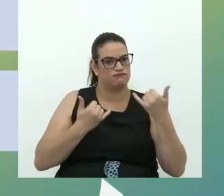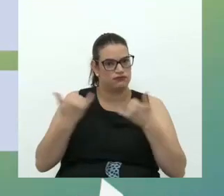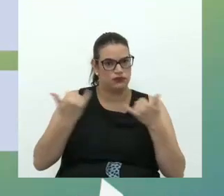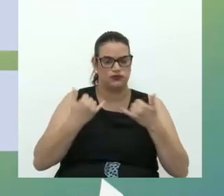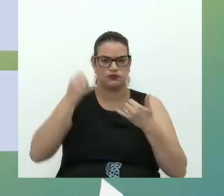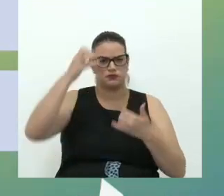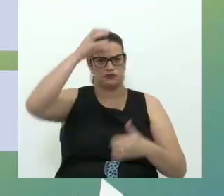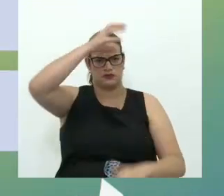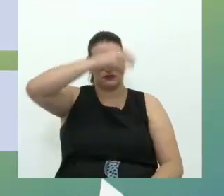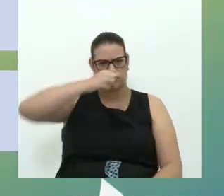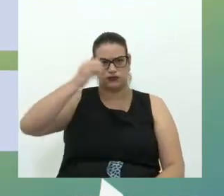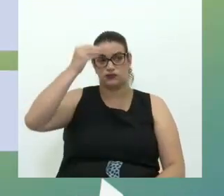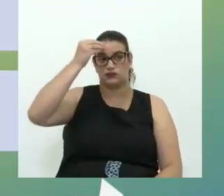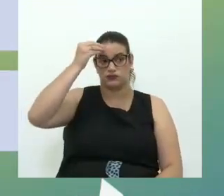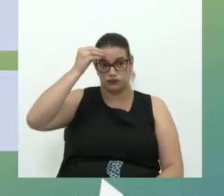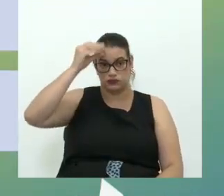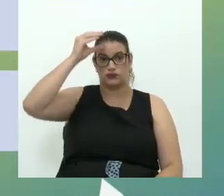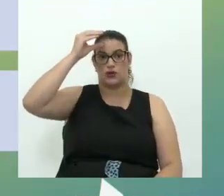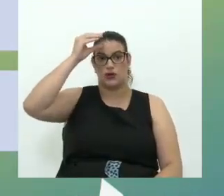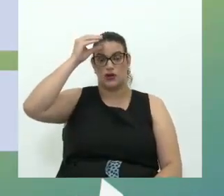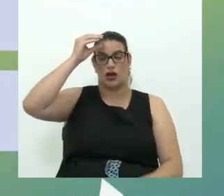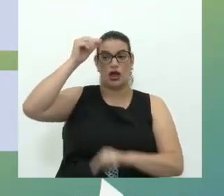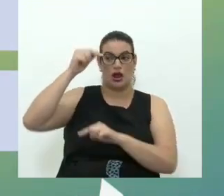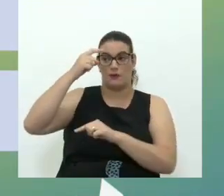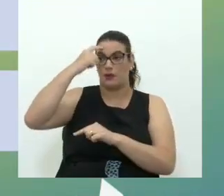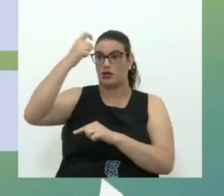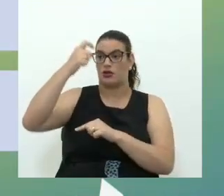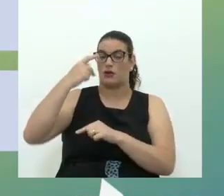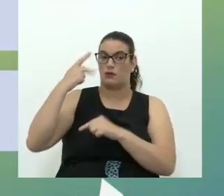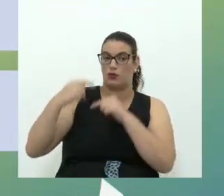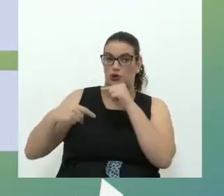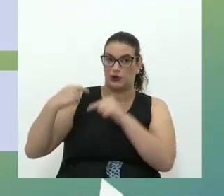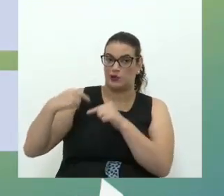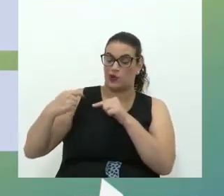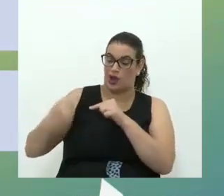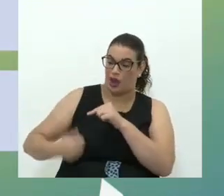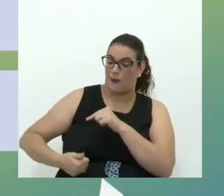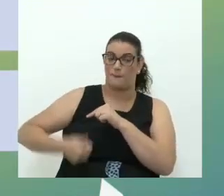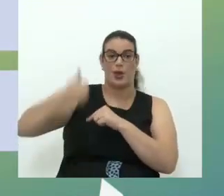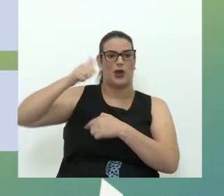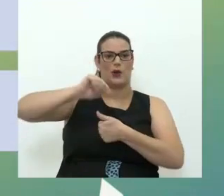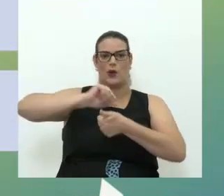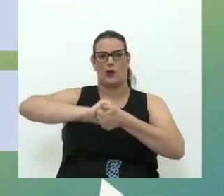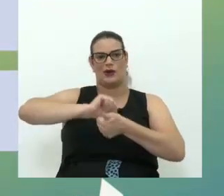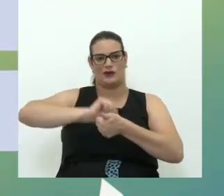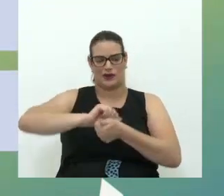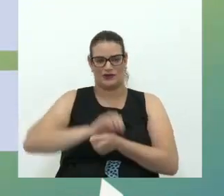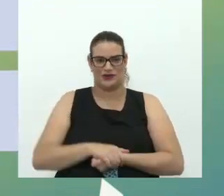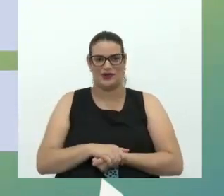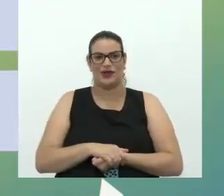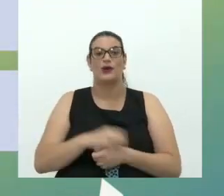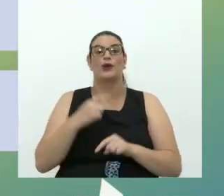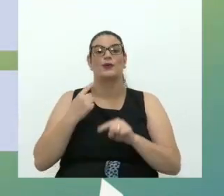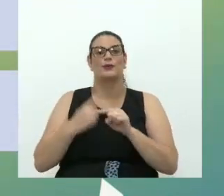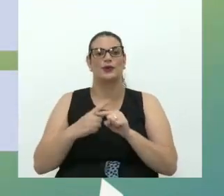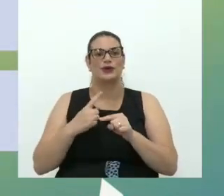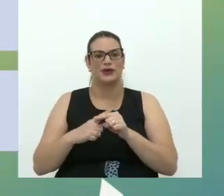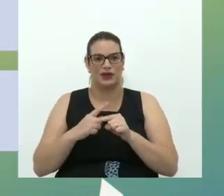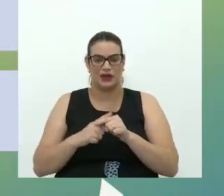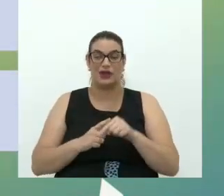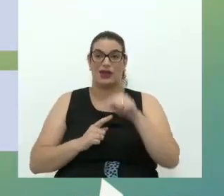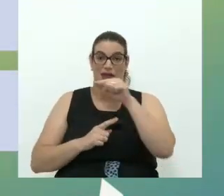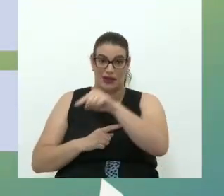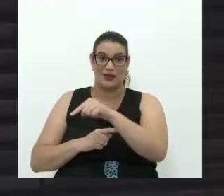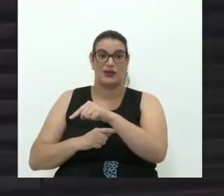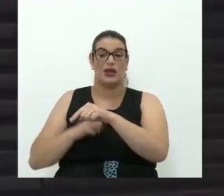para muitas ideias políticas é o voto da melhor qualidade por quê Porque é aquele